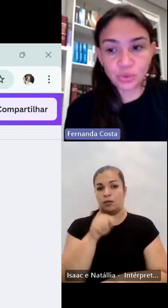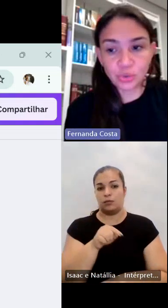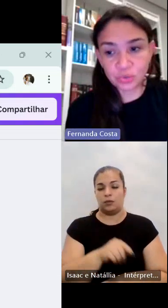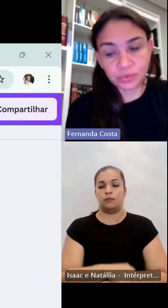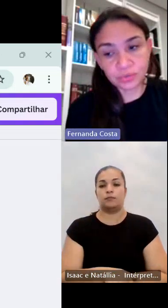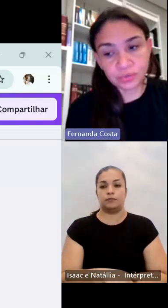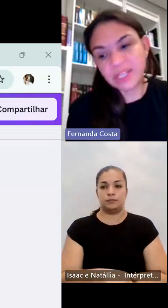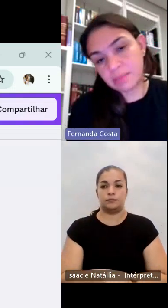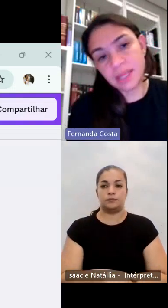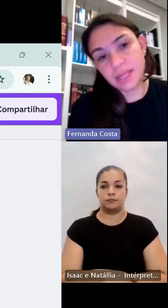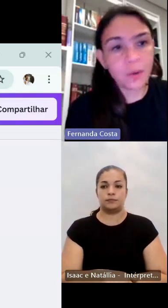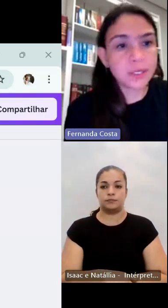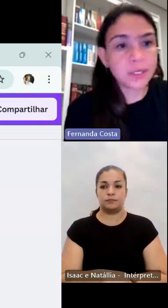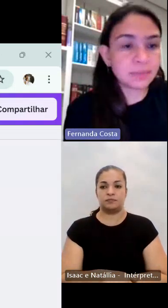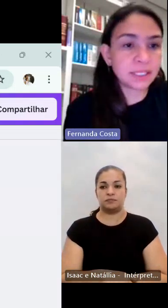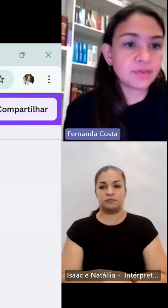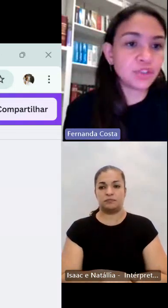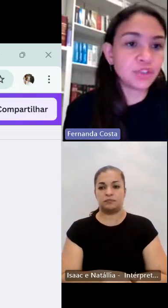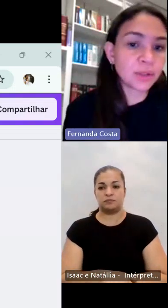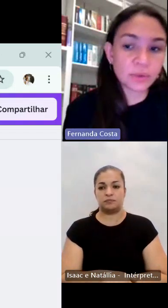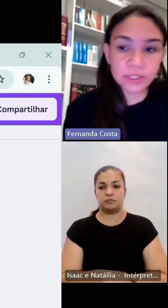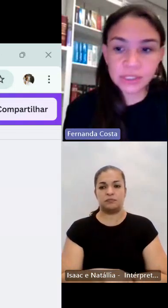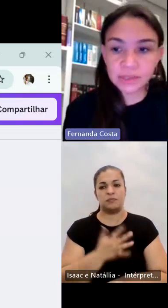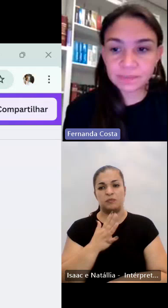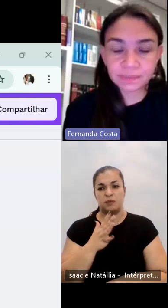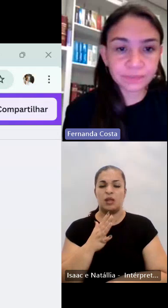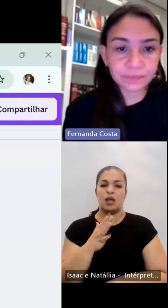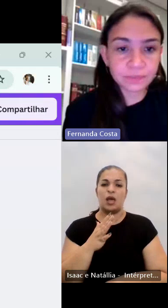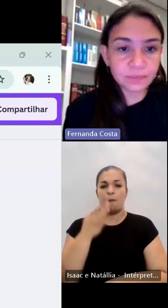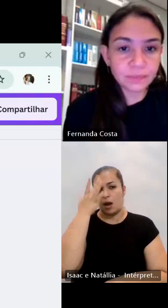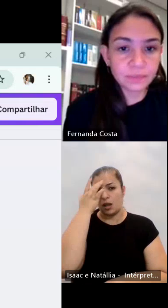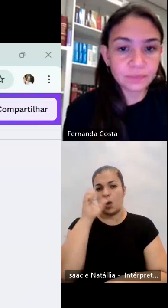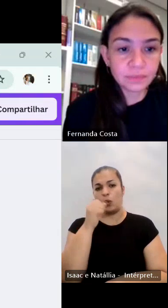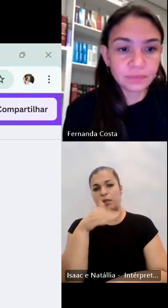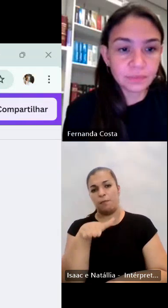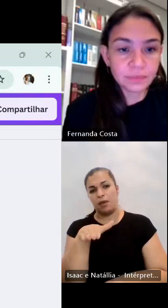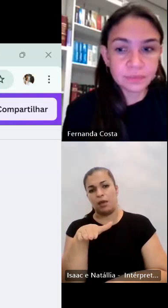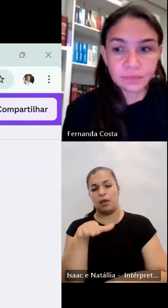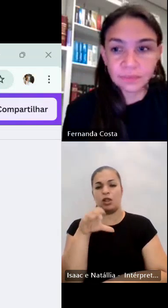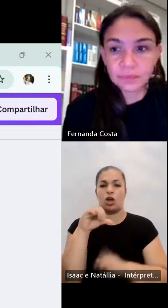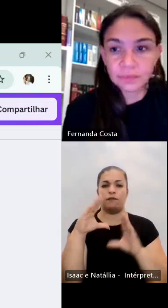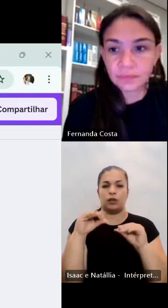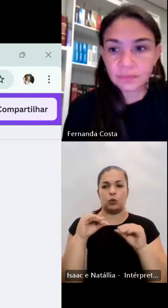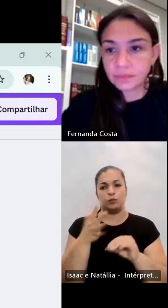Amanhã de noite, no 8h30, 9 horas, para dar 24 horas.